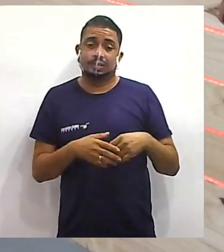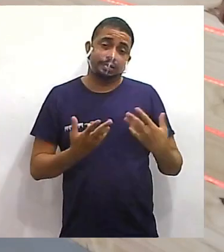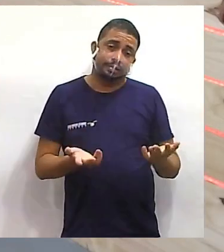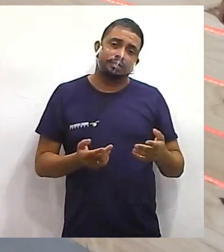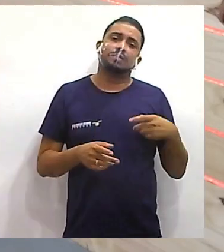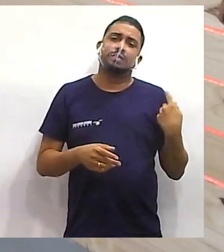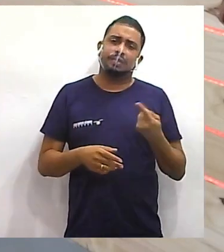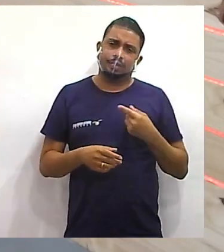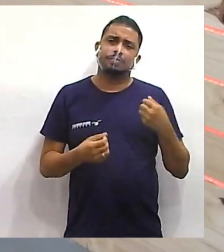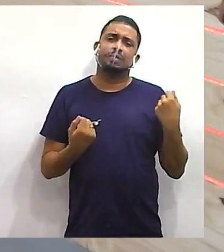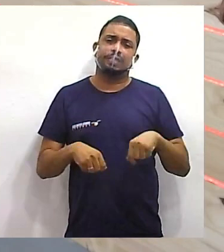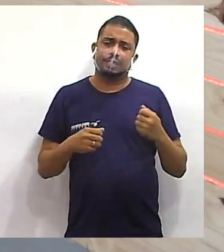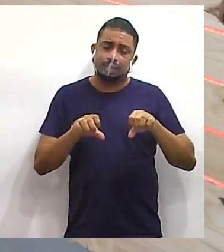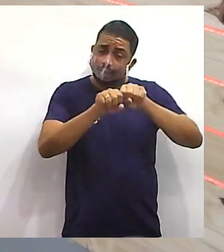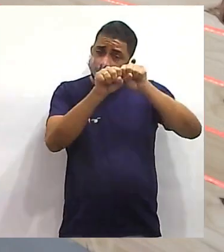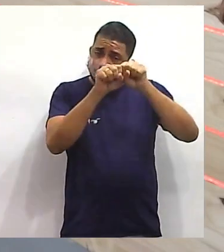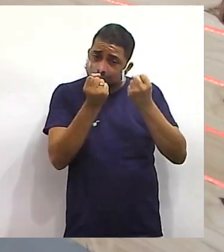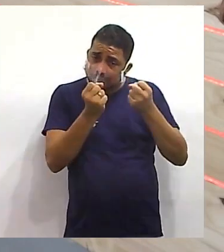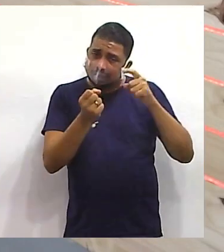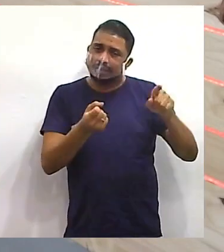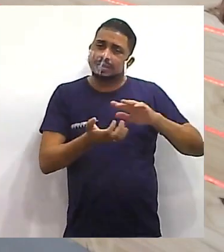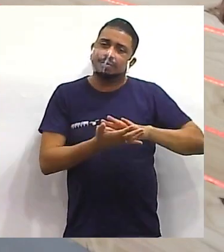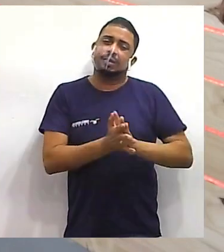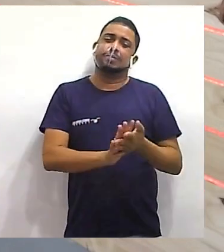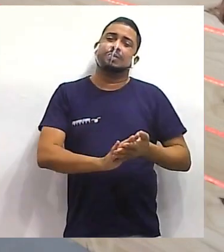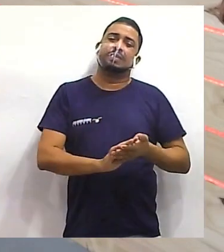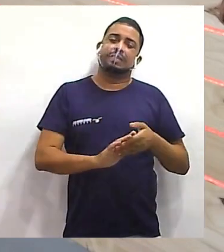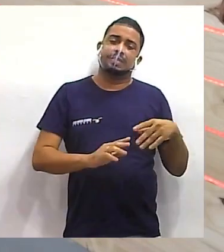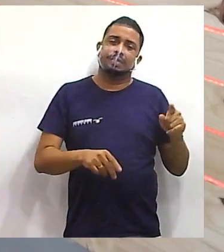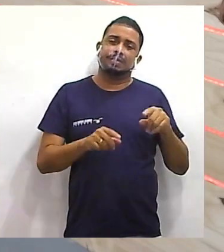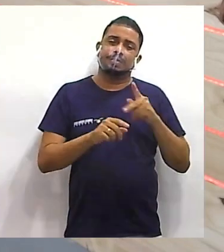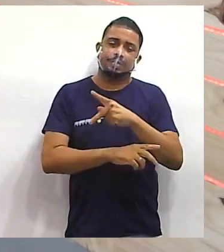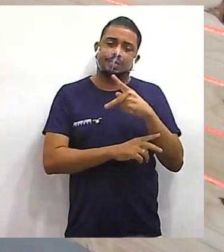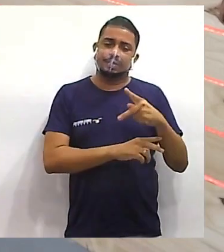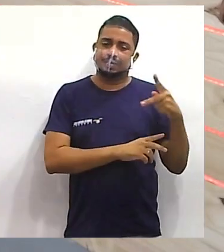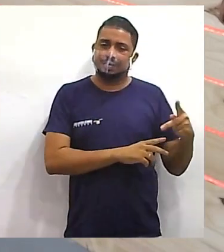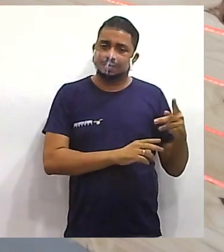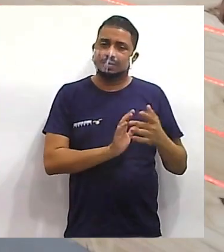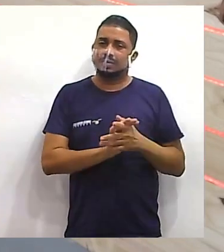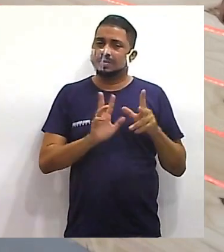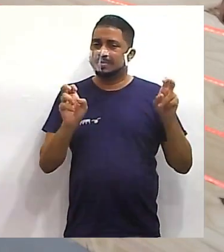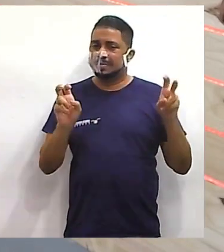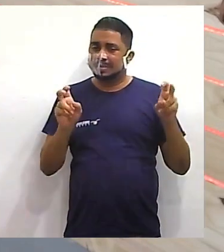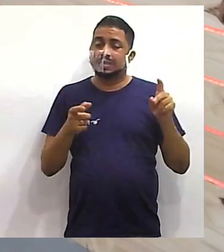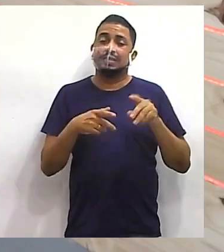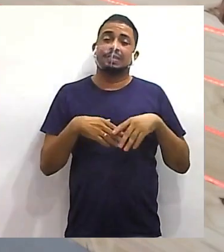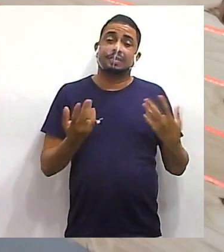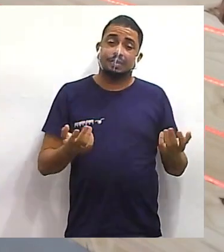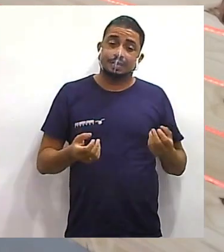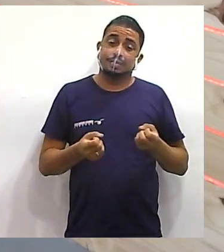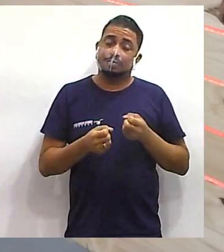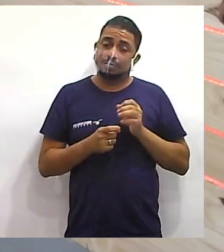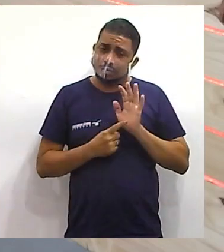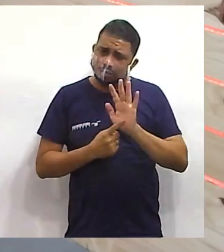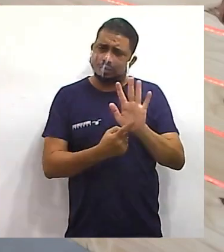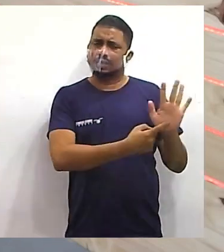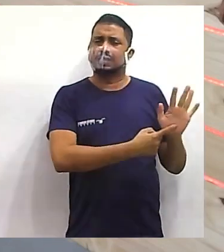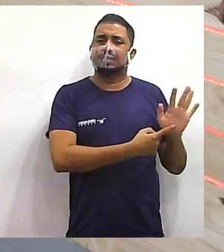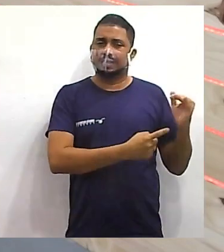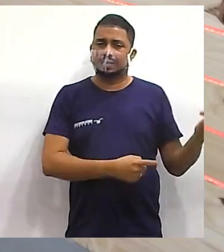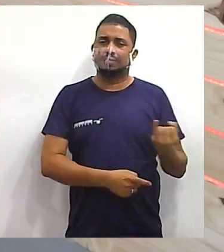tem que desconstruir, né, esse preconceito em relação ao projeto político-pedagógico e trazer a importância, né,